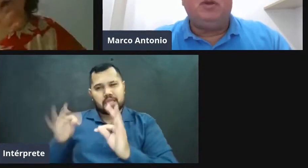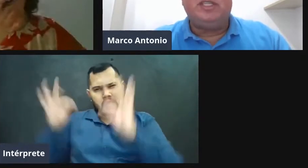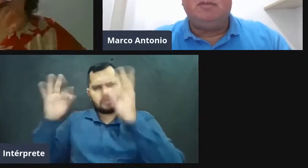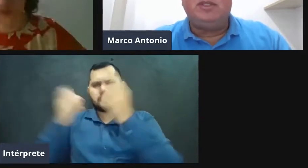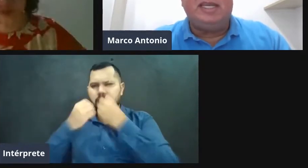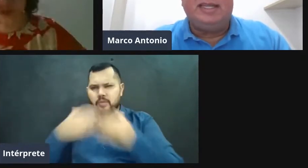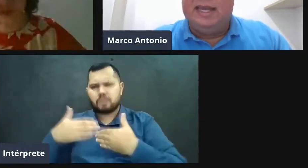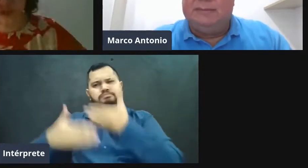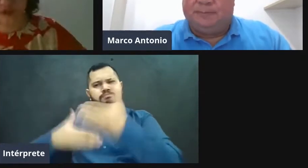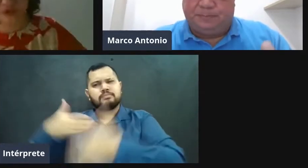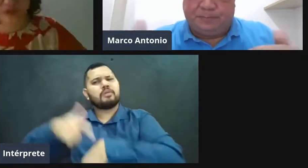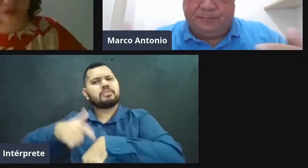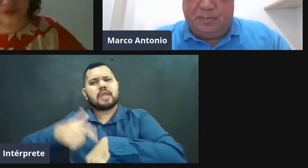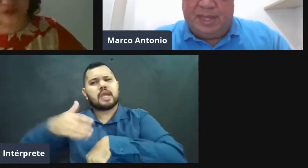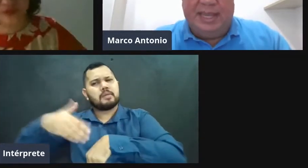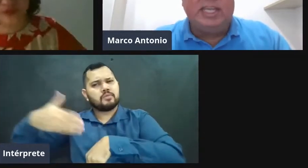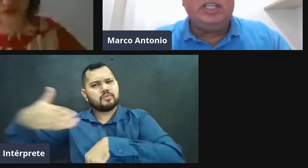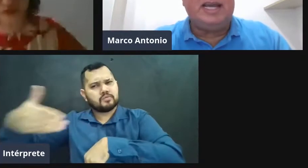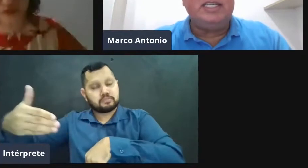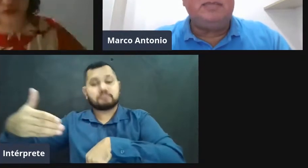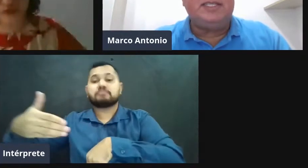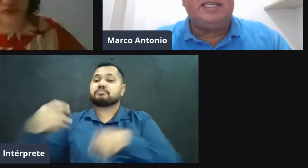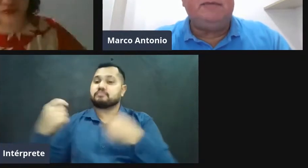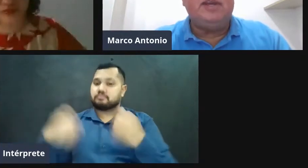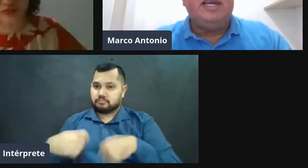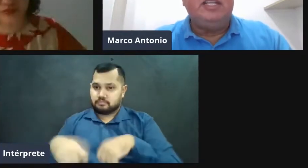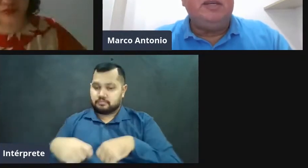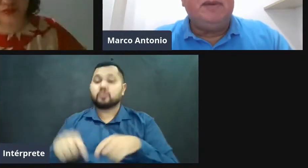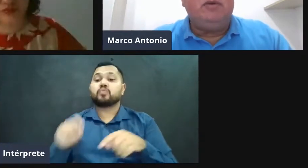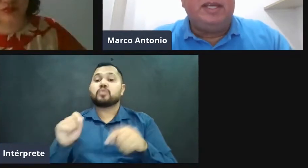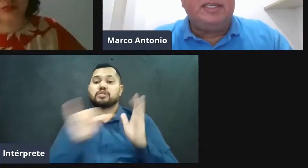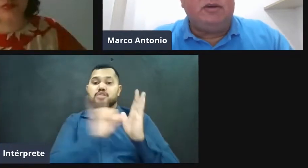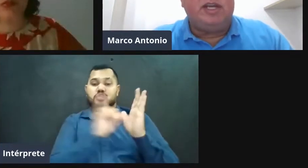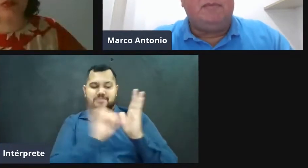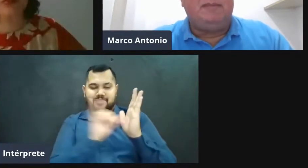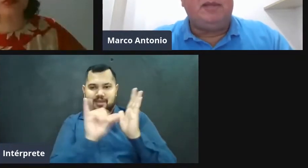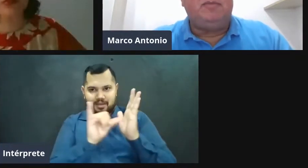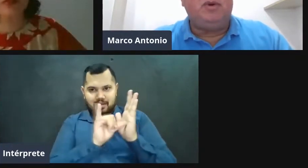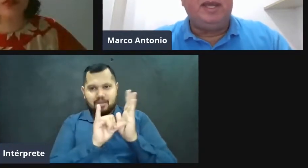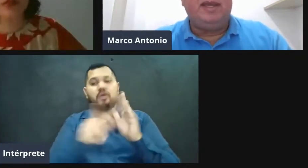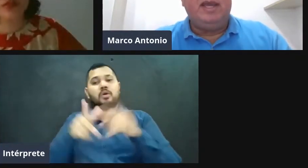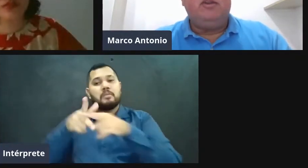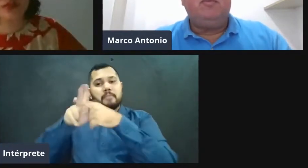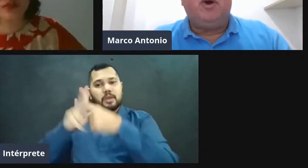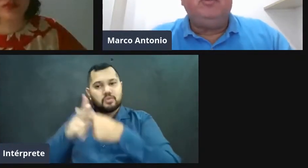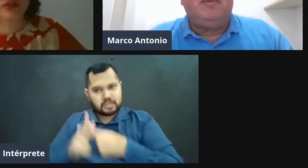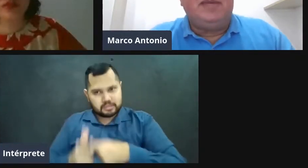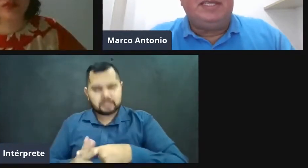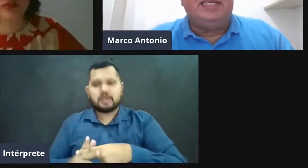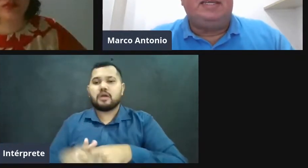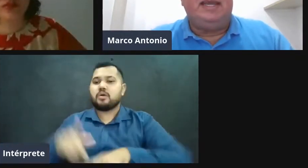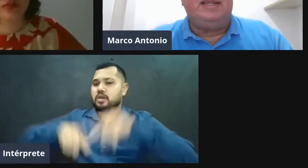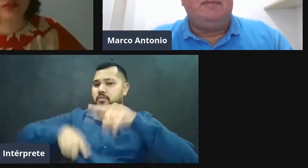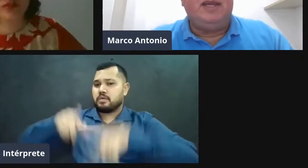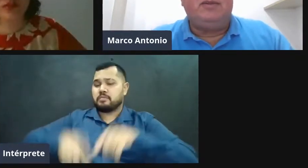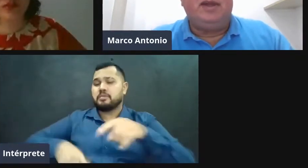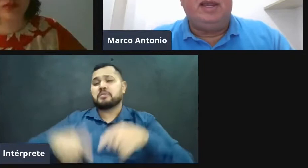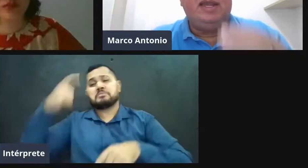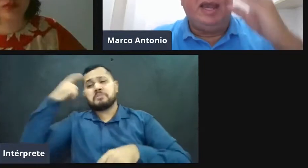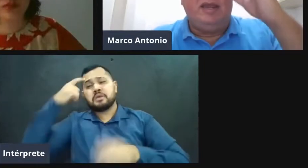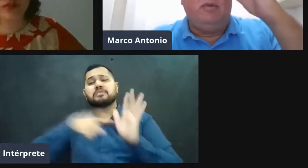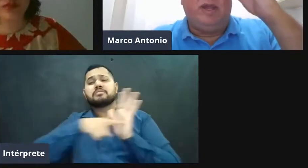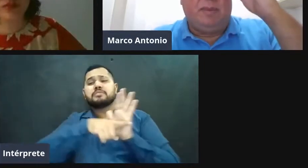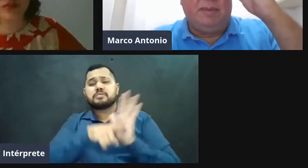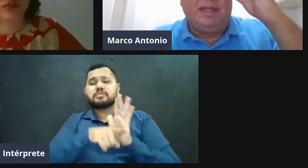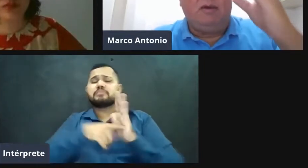tempo. Então, nós temos que ter editais específicos de manutenção de equipamento, porque não pode uma pesquisa estar em